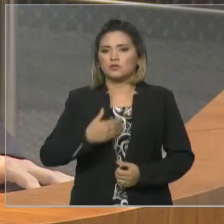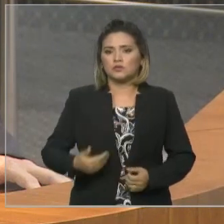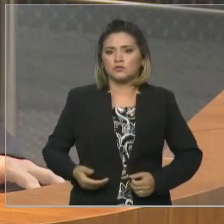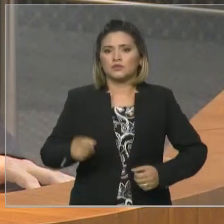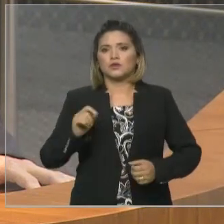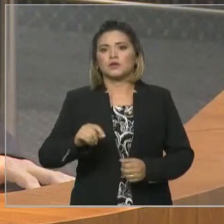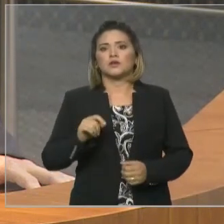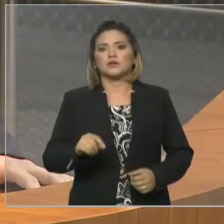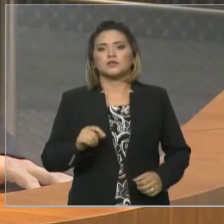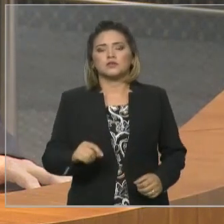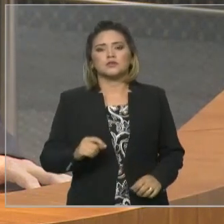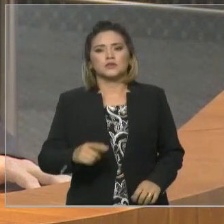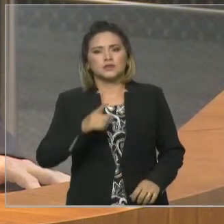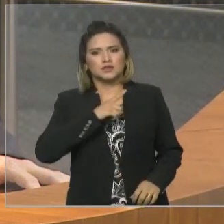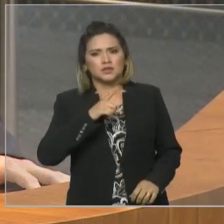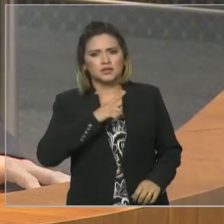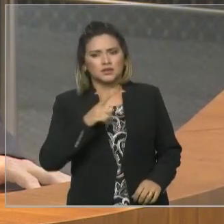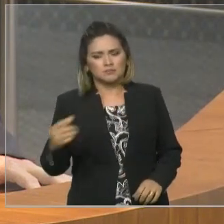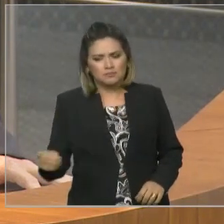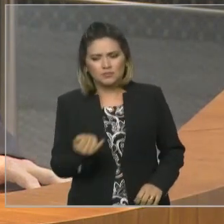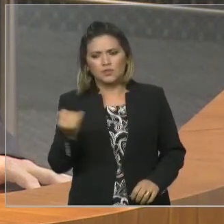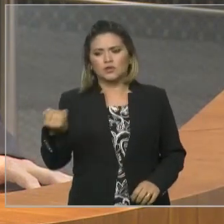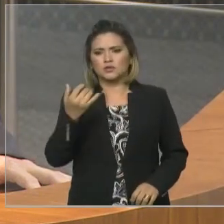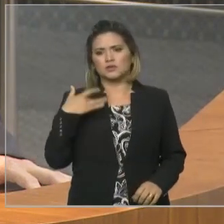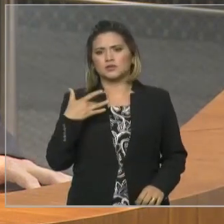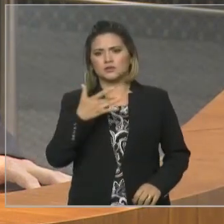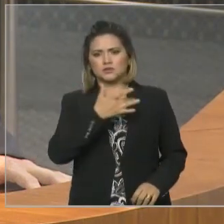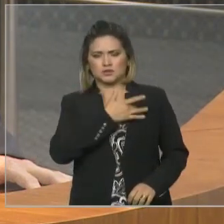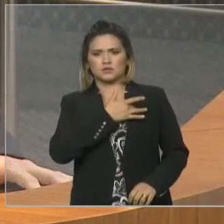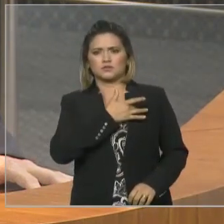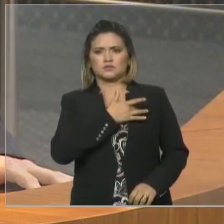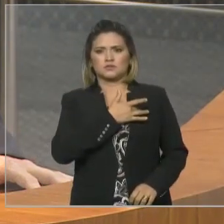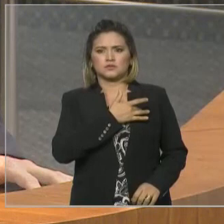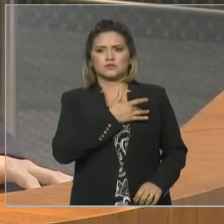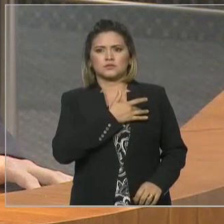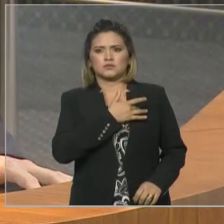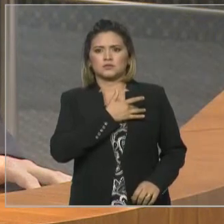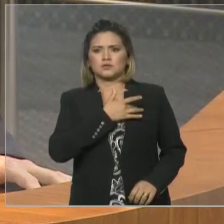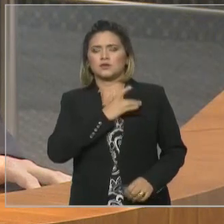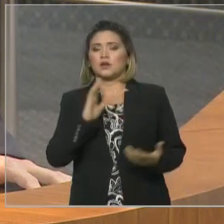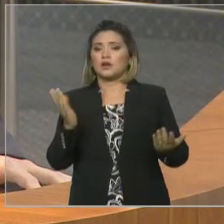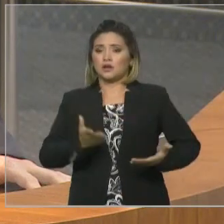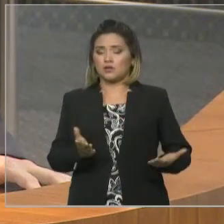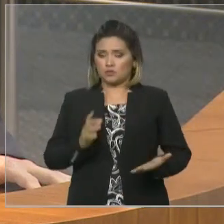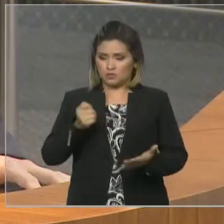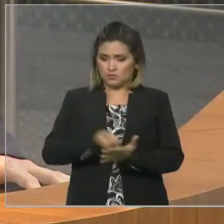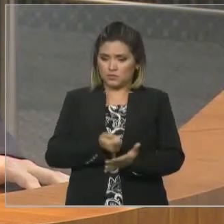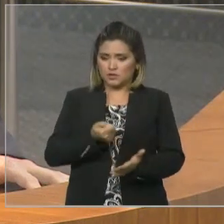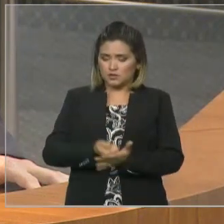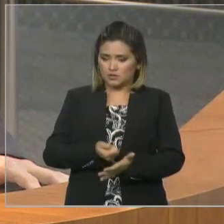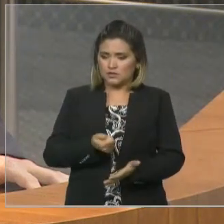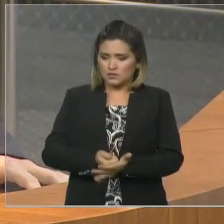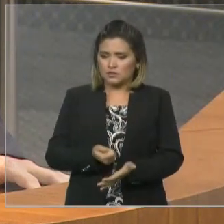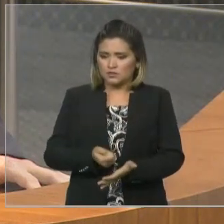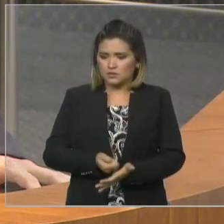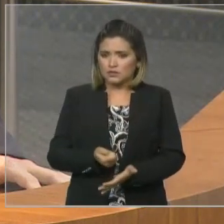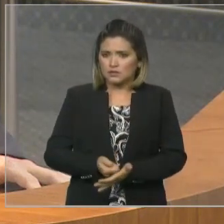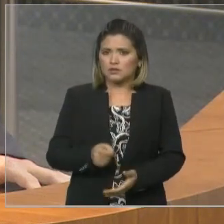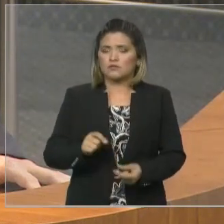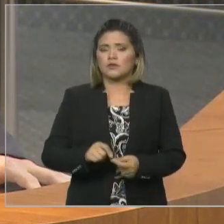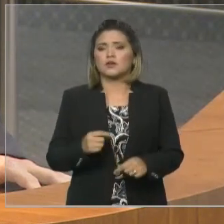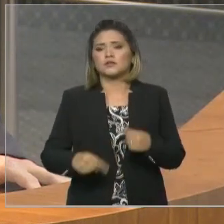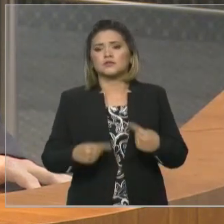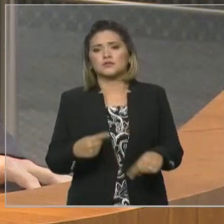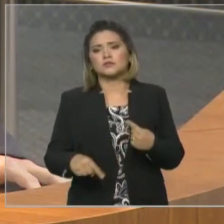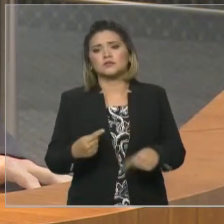pautou o governo Flávio Dino, tem por obrigação agora, até para a gente poder sustentar toda essa rede estabelecida, fazer uma